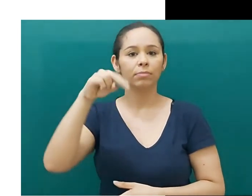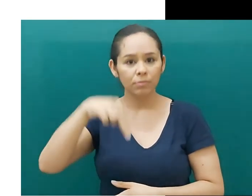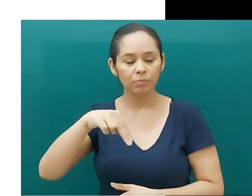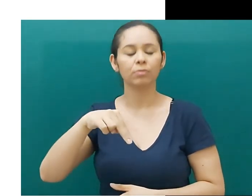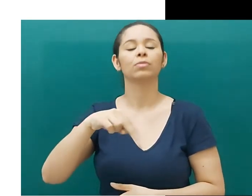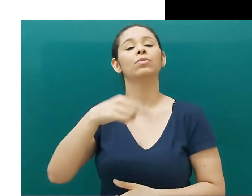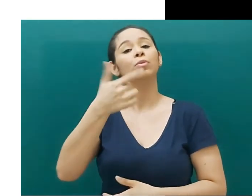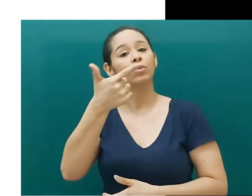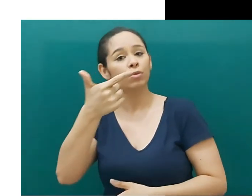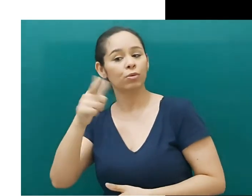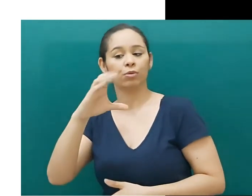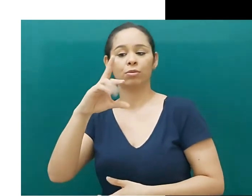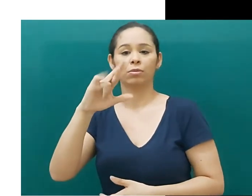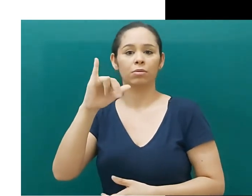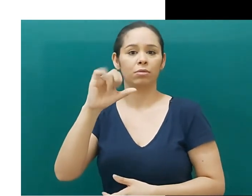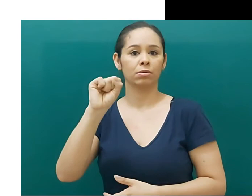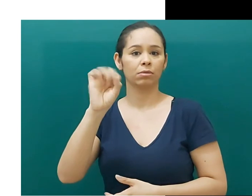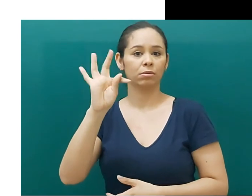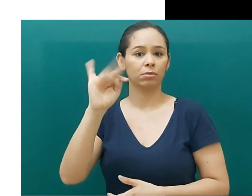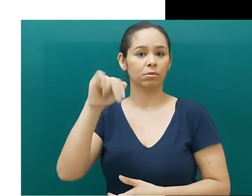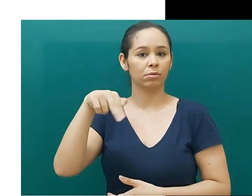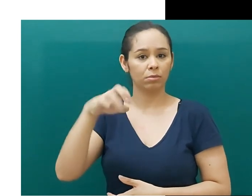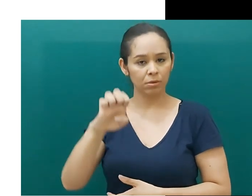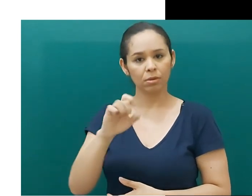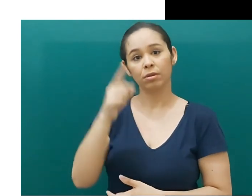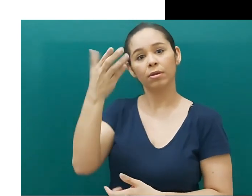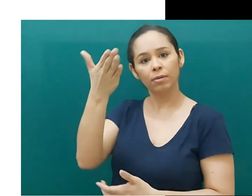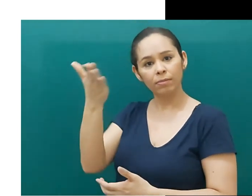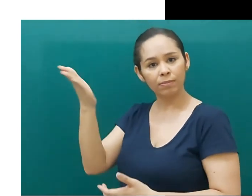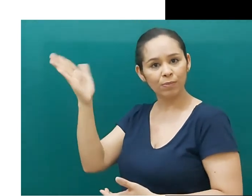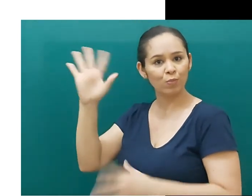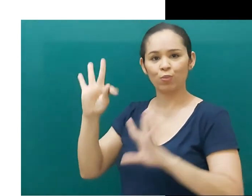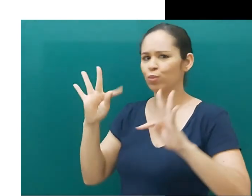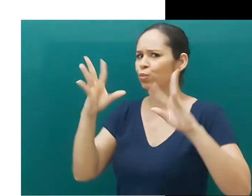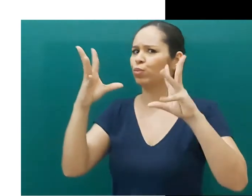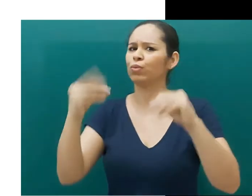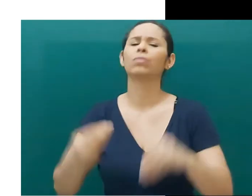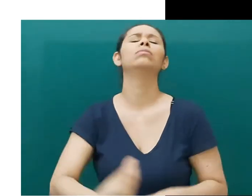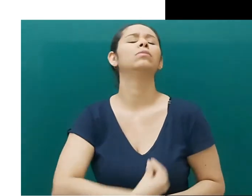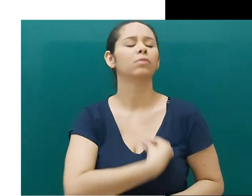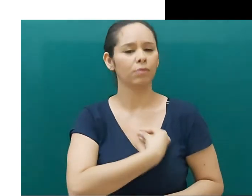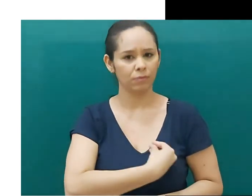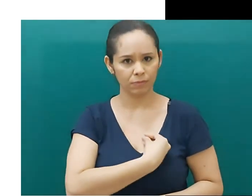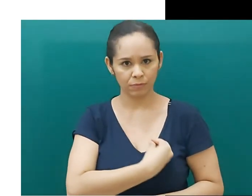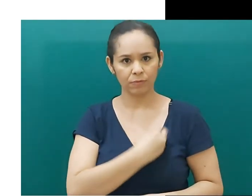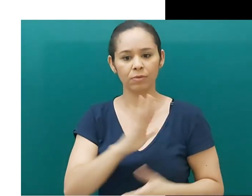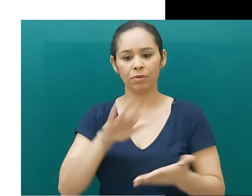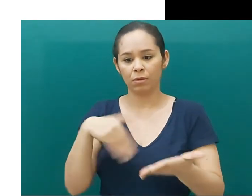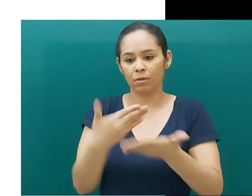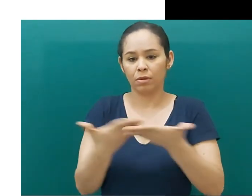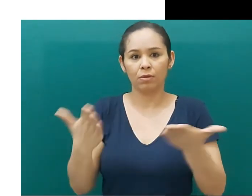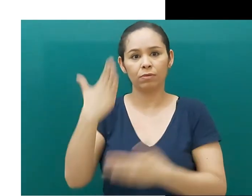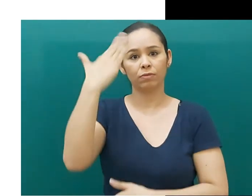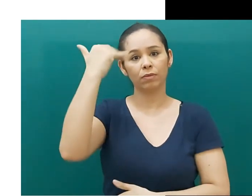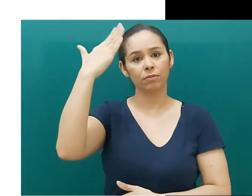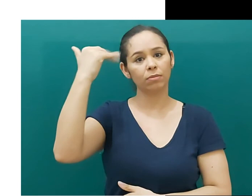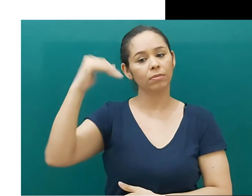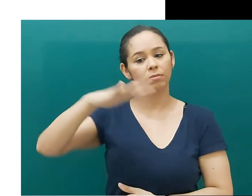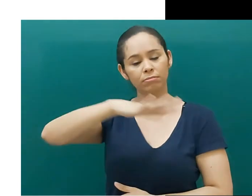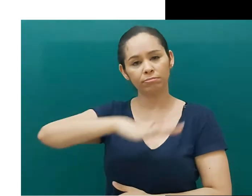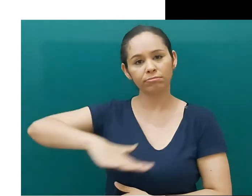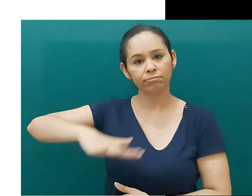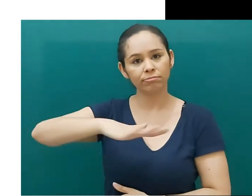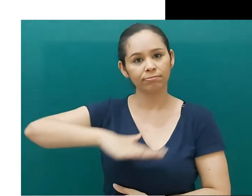Marin e a Christiane Taubira. Esses são os nomes mais conhecidos